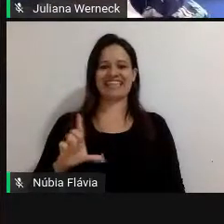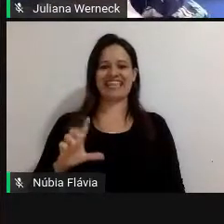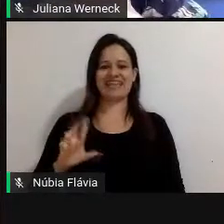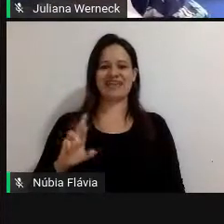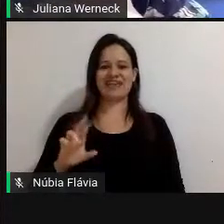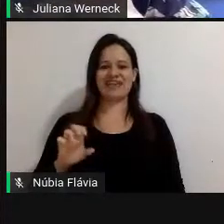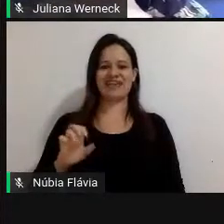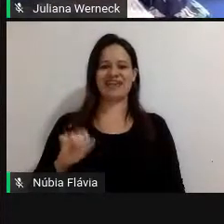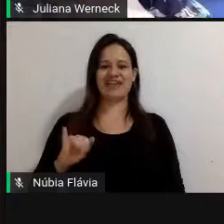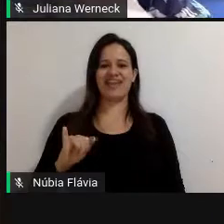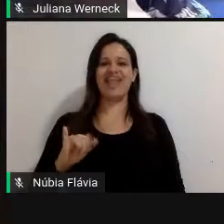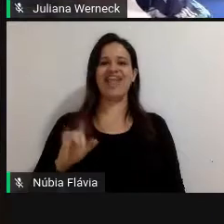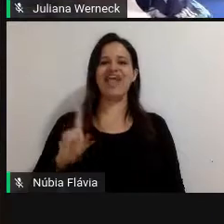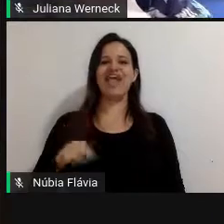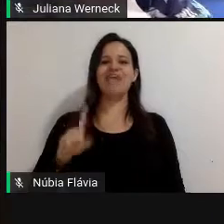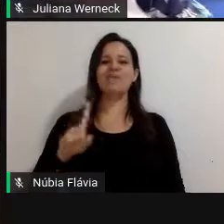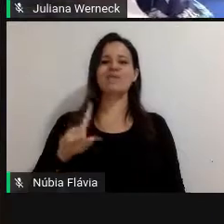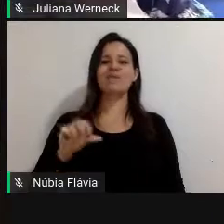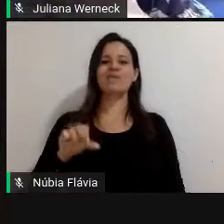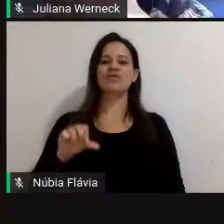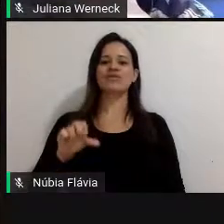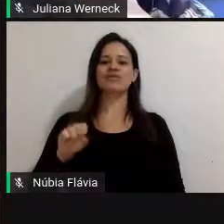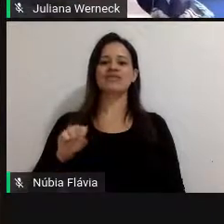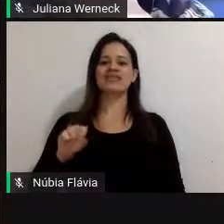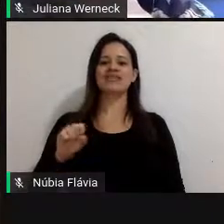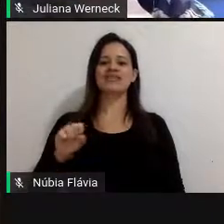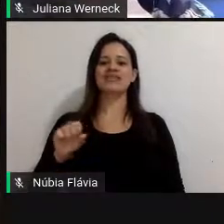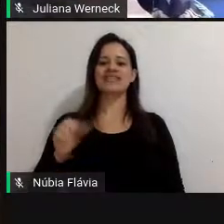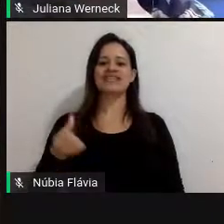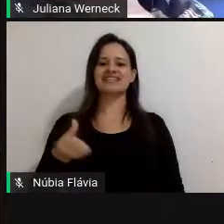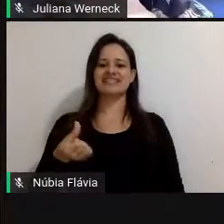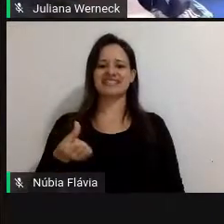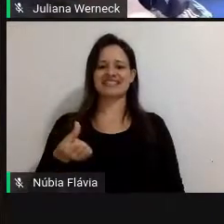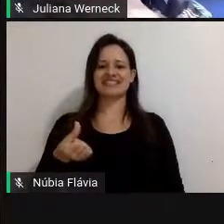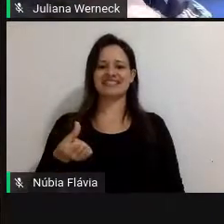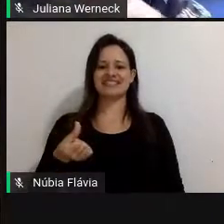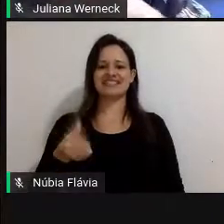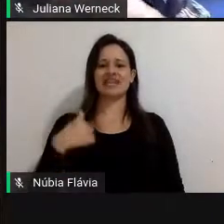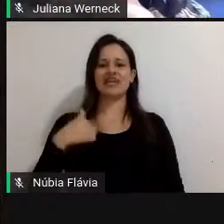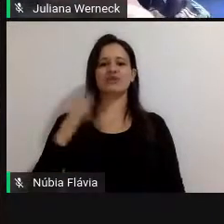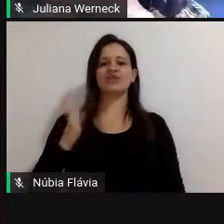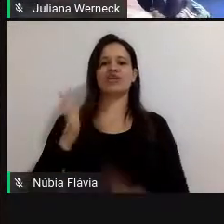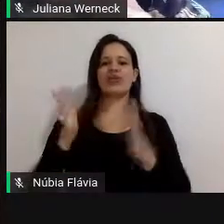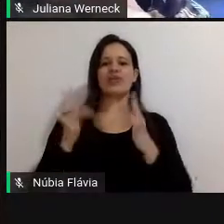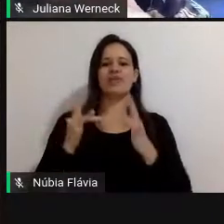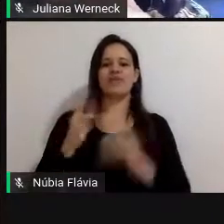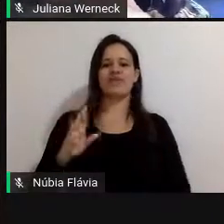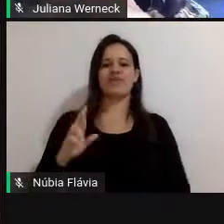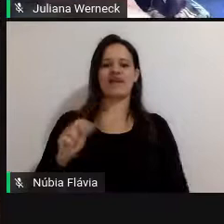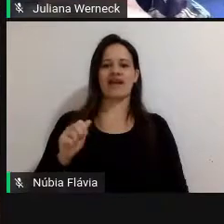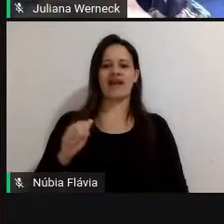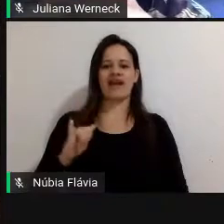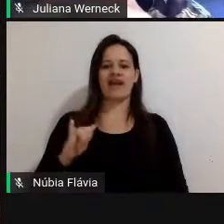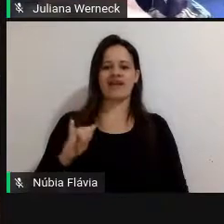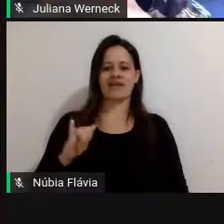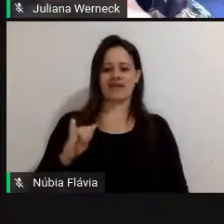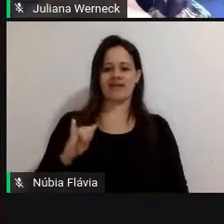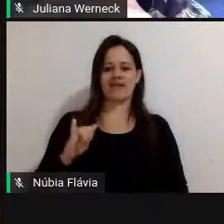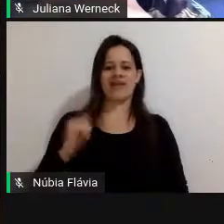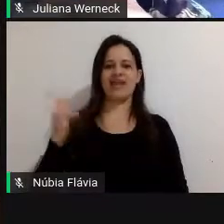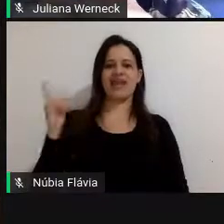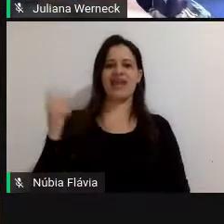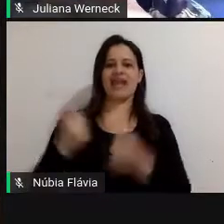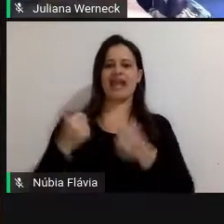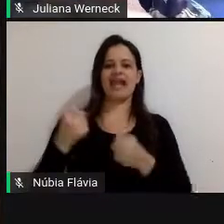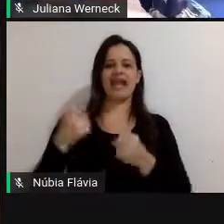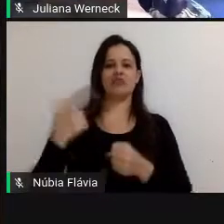carro que dava mais trabalho que qualquer outra coisa. Mas naquela época eu já namorava com o Raí e o Raí não tinha carro. Então o Del Rey era o carro que a gente